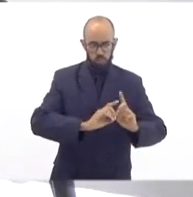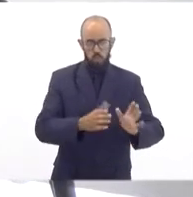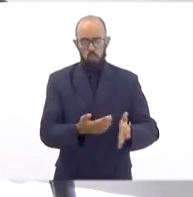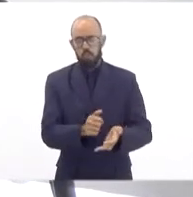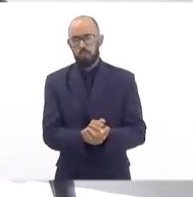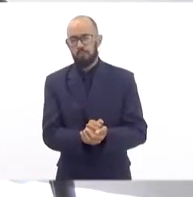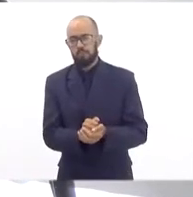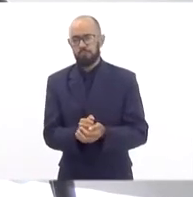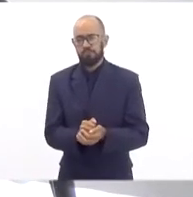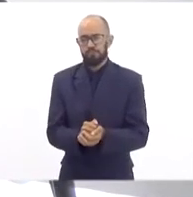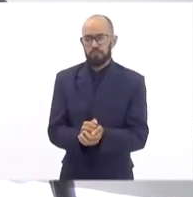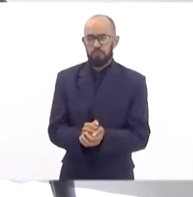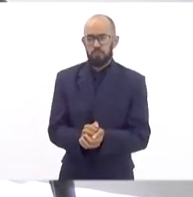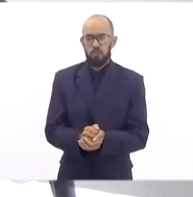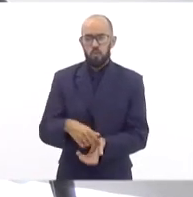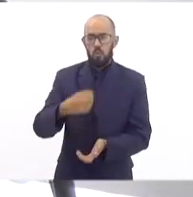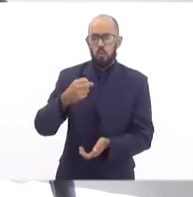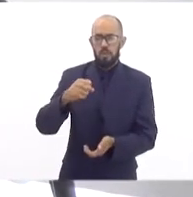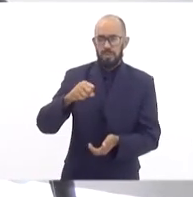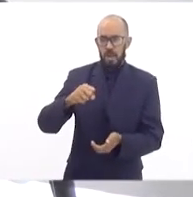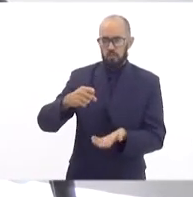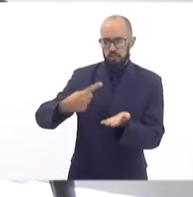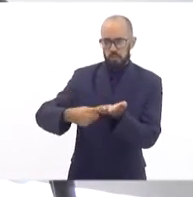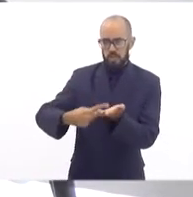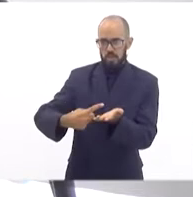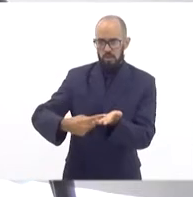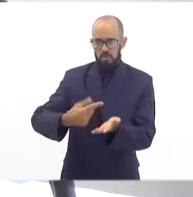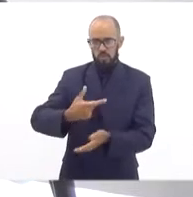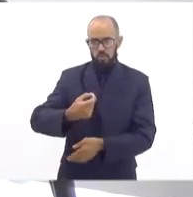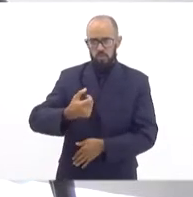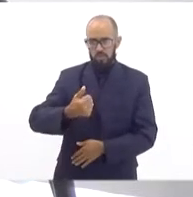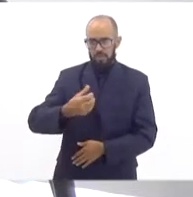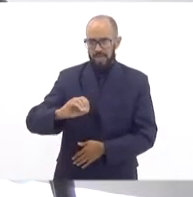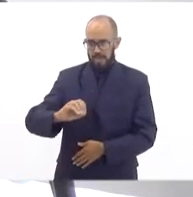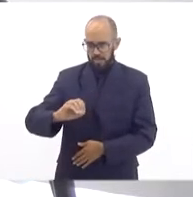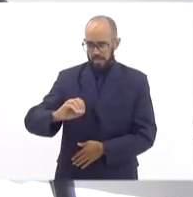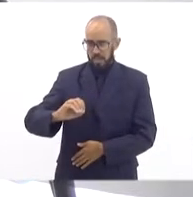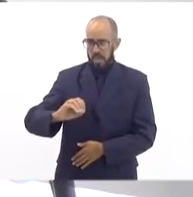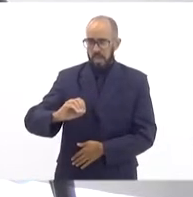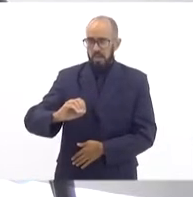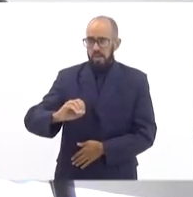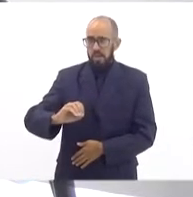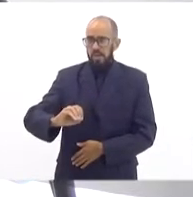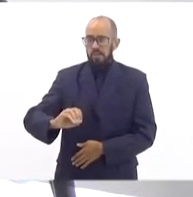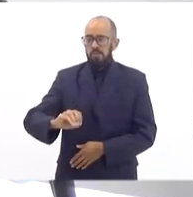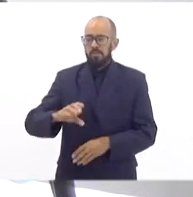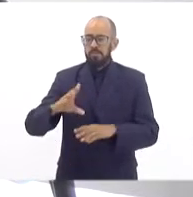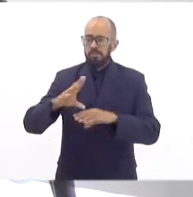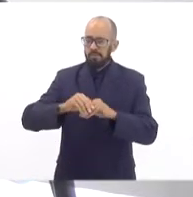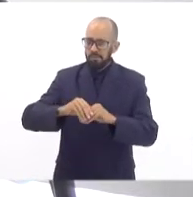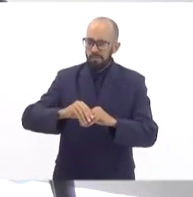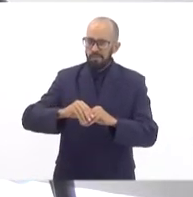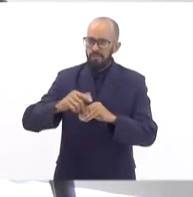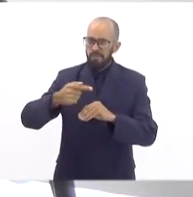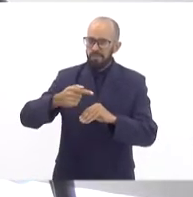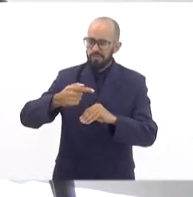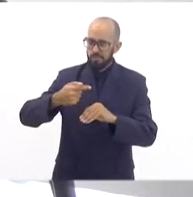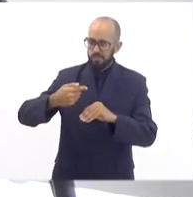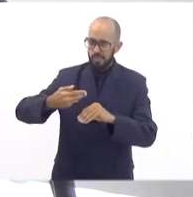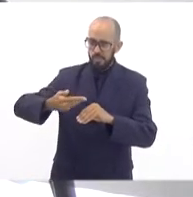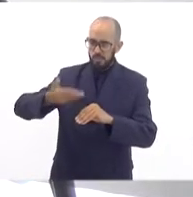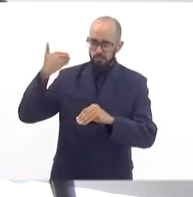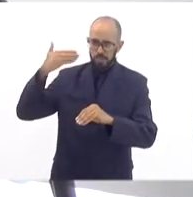O 8º termo aditivo, que é do ano de 2010, e que sintetizou os 7 anteriores, como a senhora